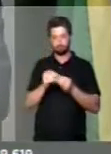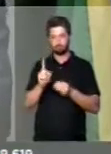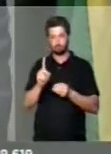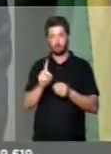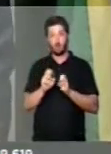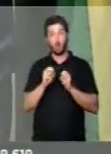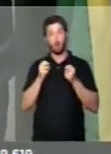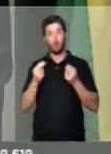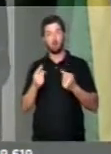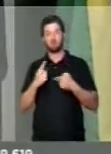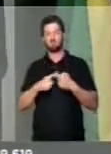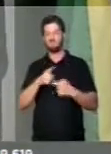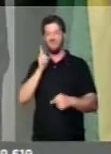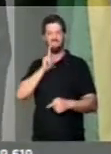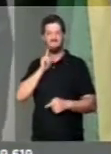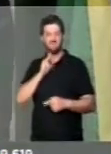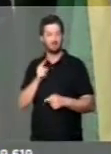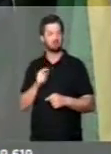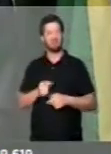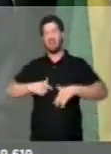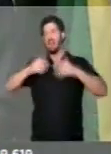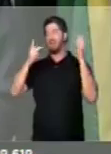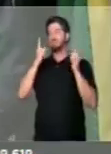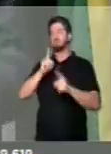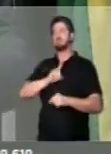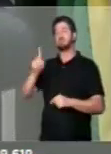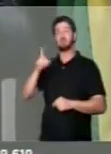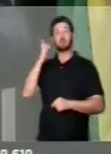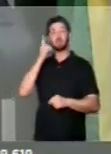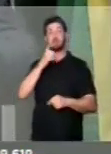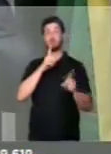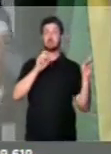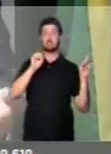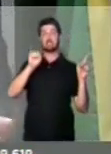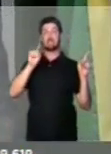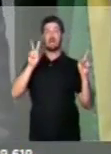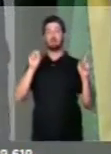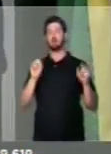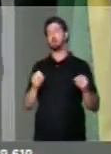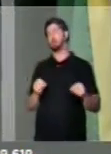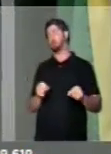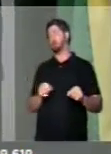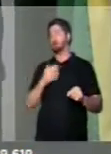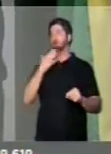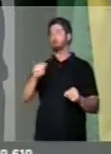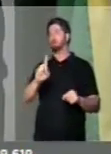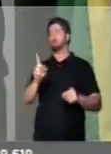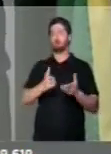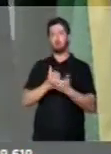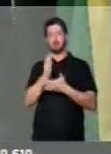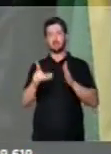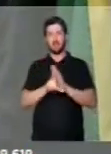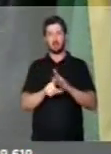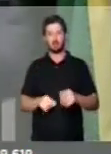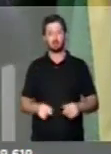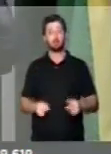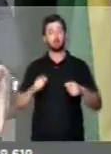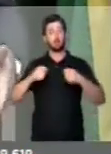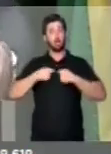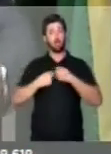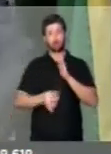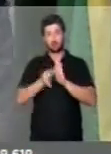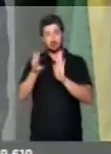disse, ou por má fé, saíram dizendo: o deputado Domingos Sávio, então, não é a favor de aprovar a lei? Ora, eu